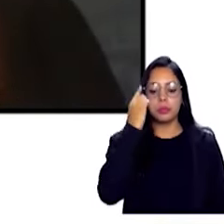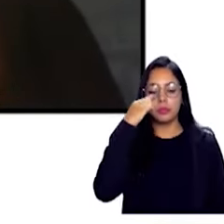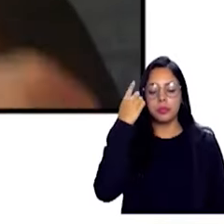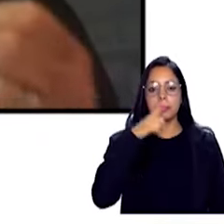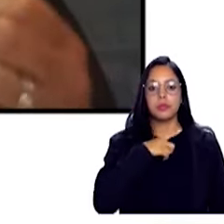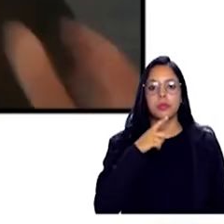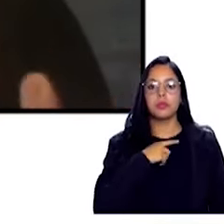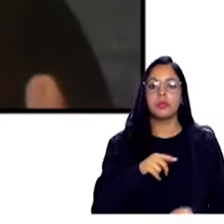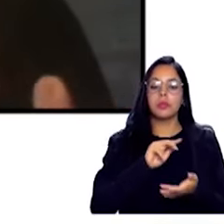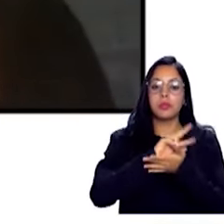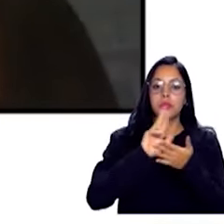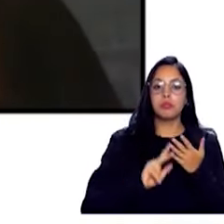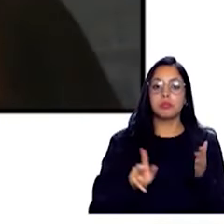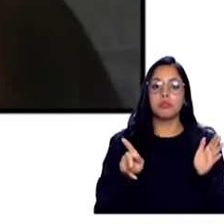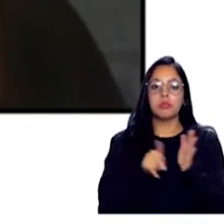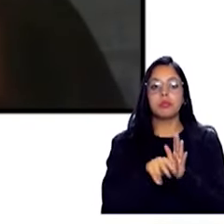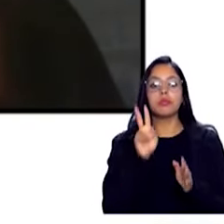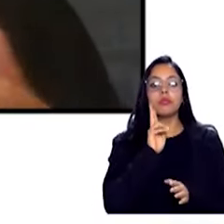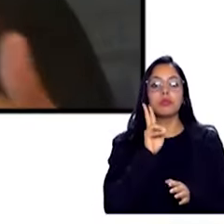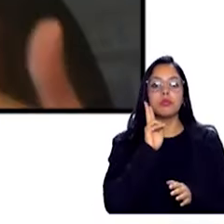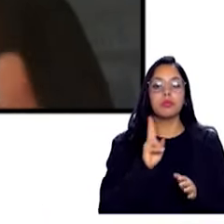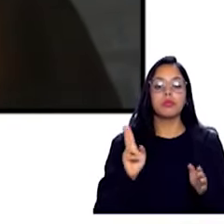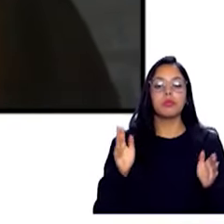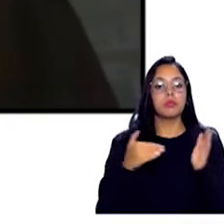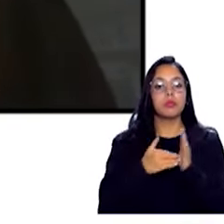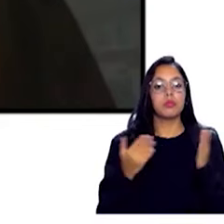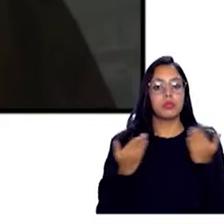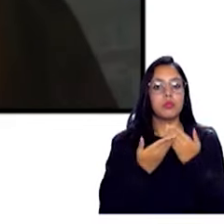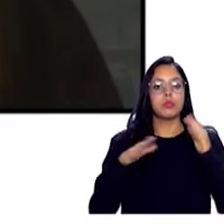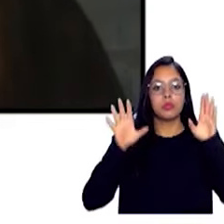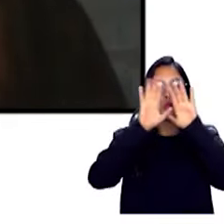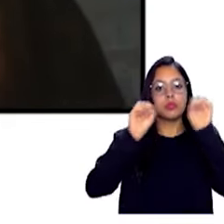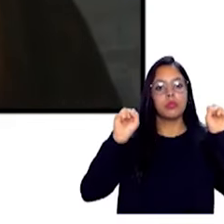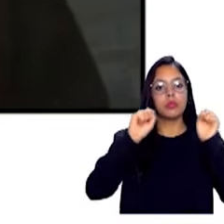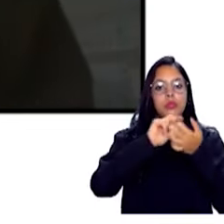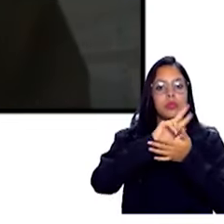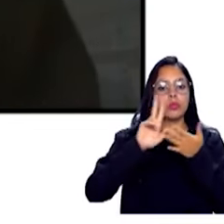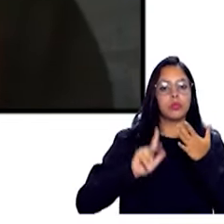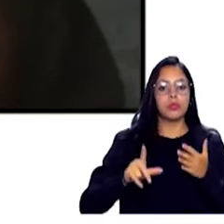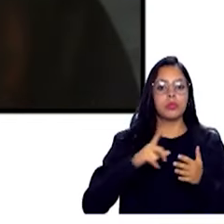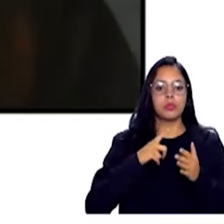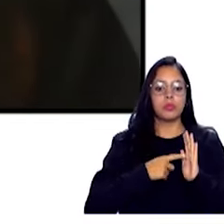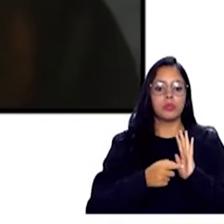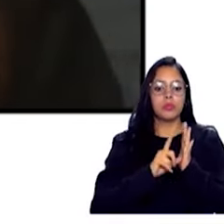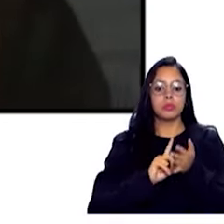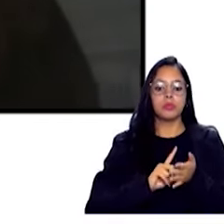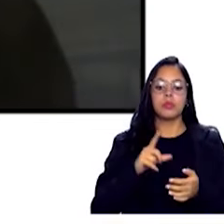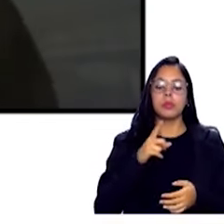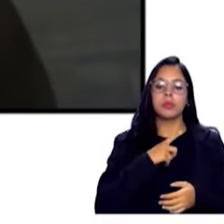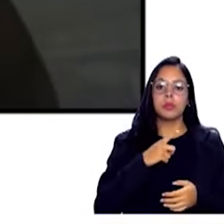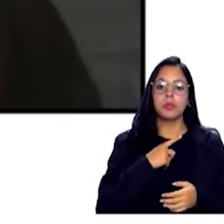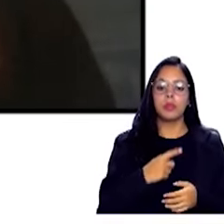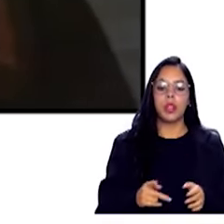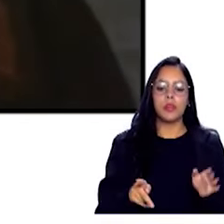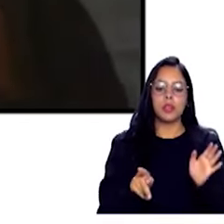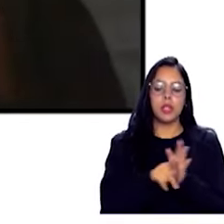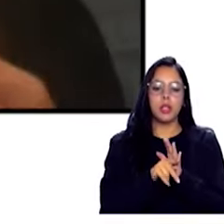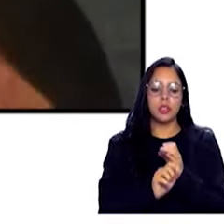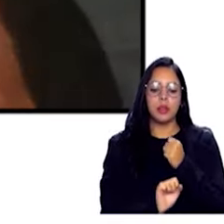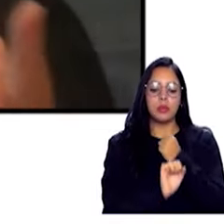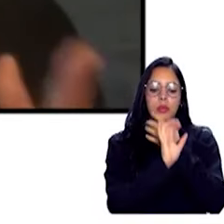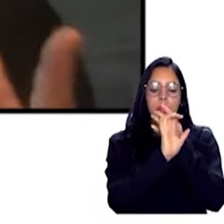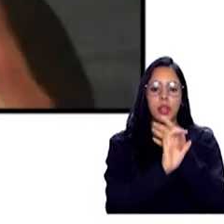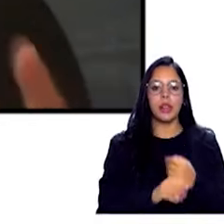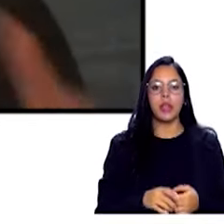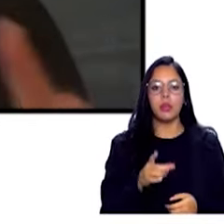brevíssimo das cortes superiores eh principalmente das cortes que são descendentes da corte de cassação francesa porque eu